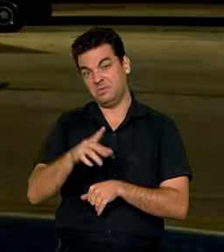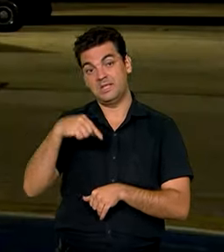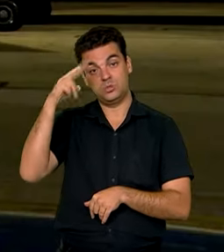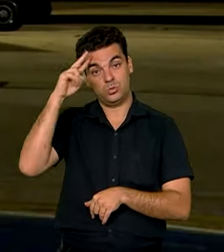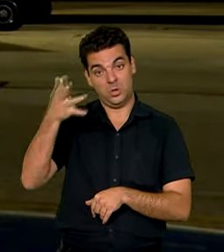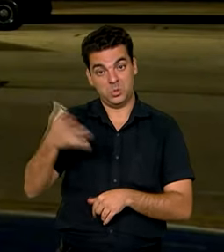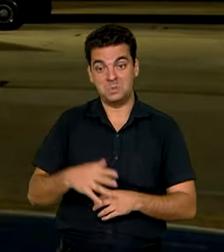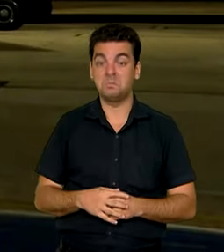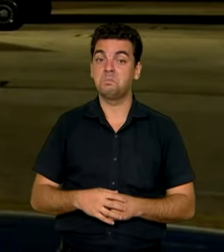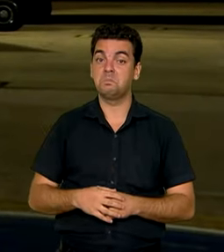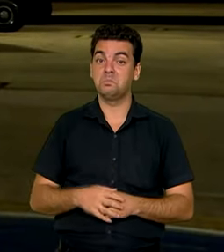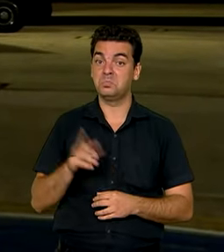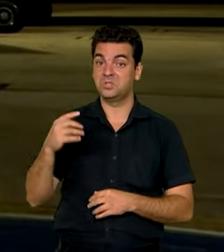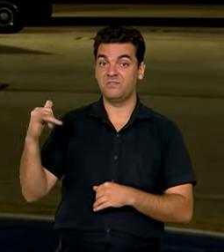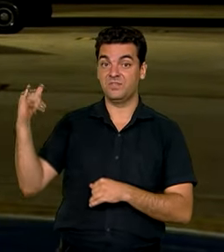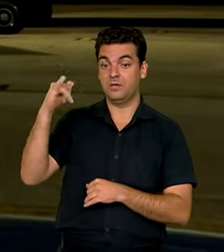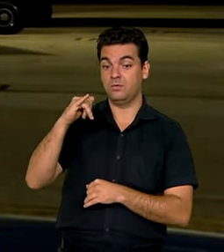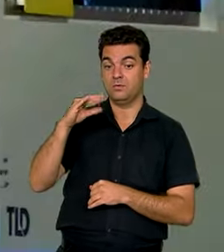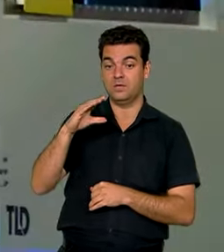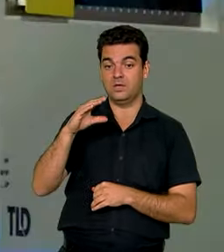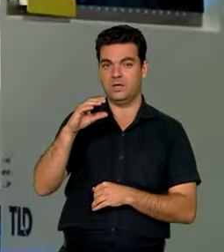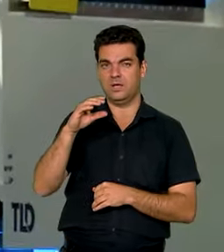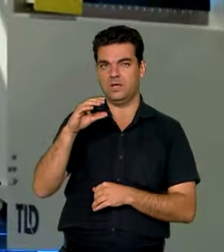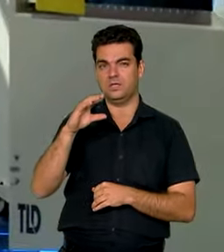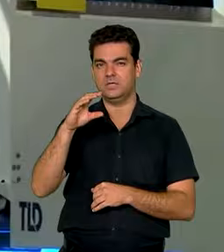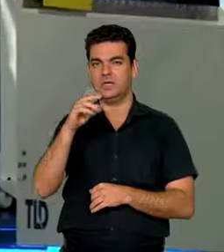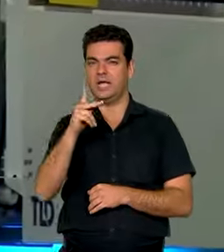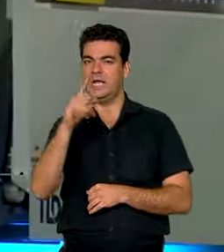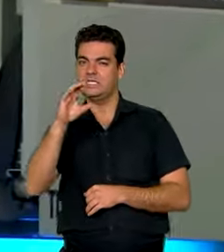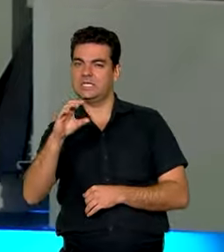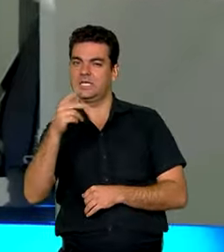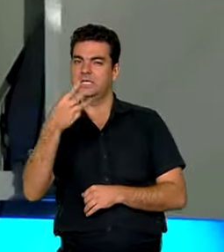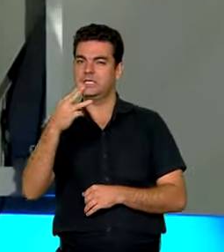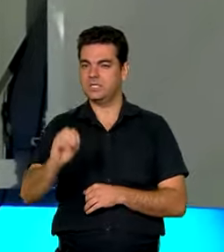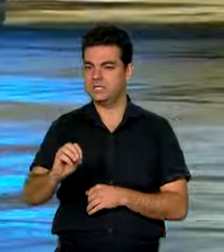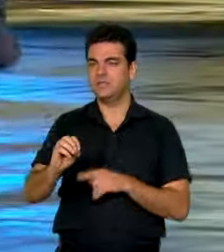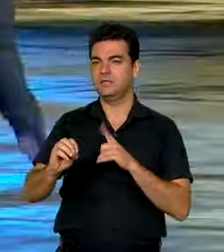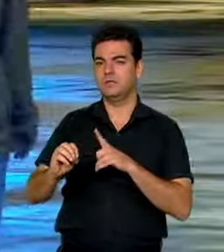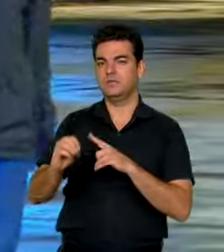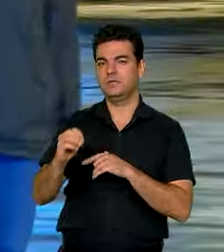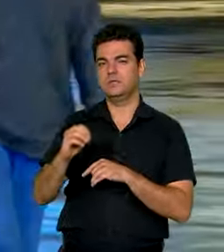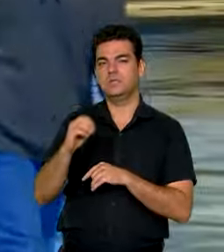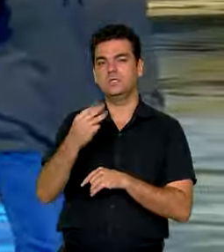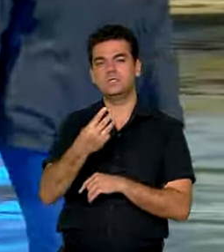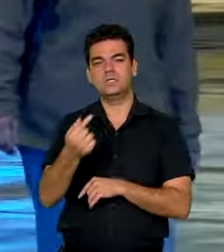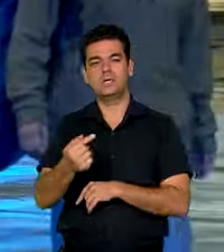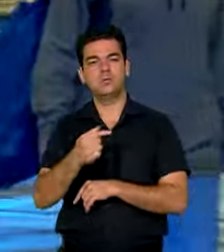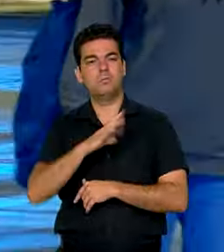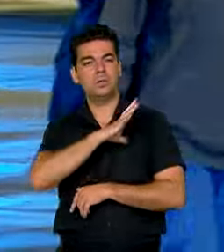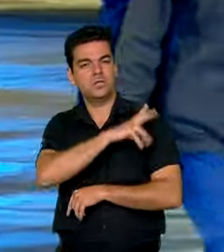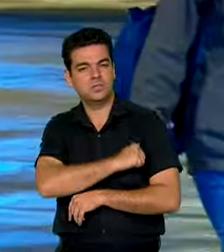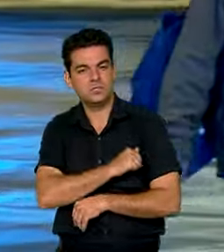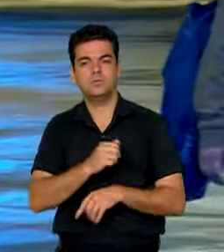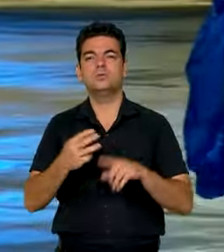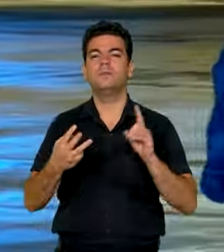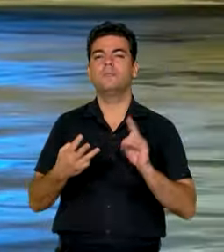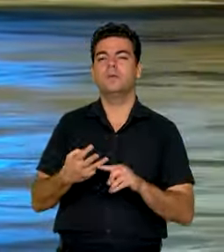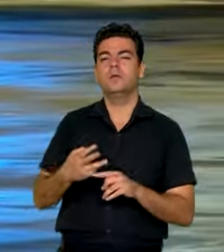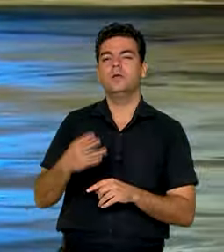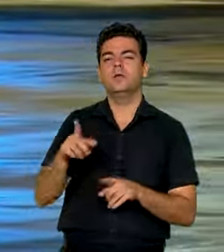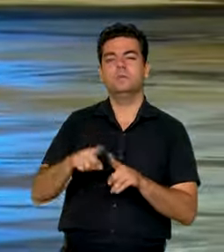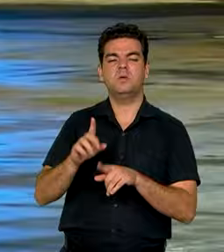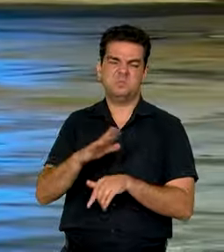segunda-feira. A aeronave, um KC-30, trouxe 37 palestinos e 11 brasileiros, a maioria